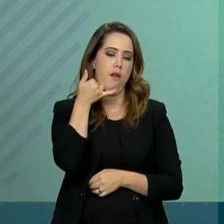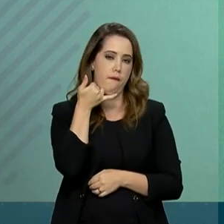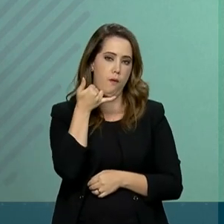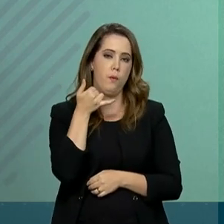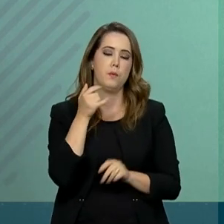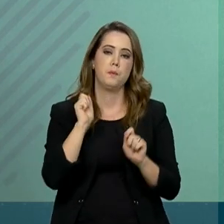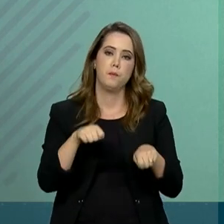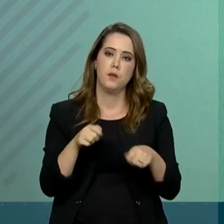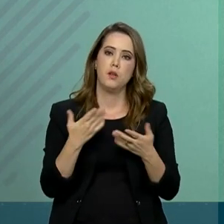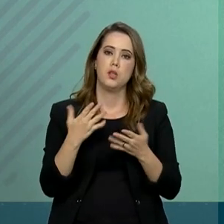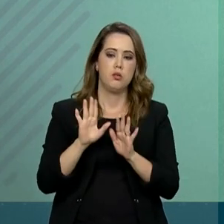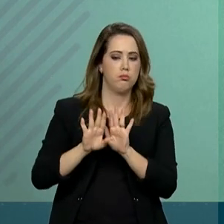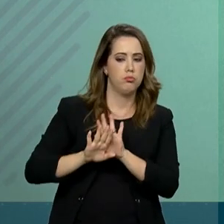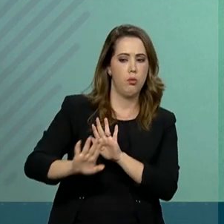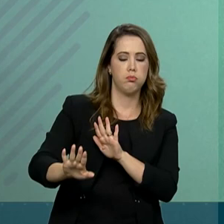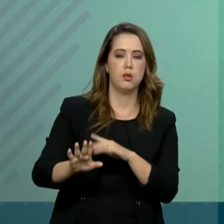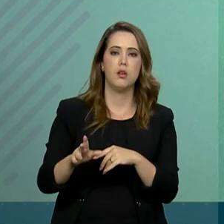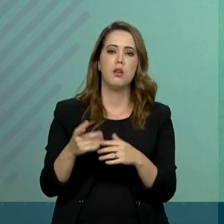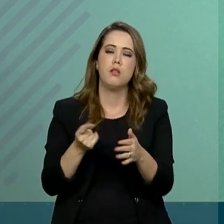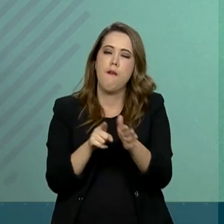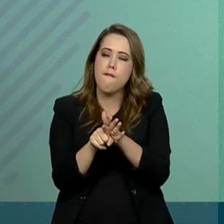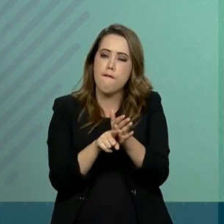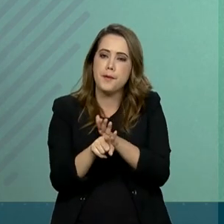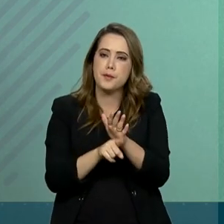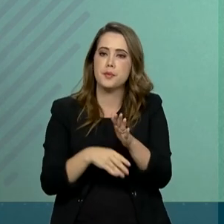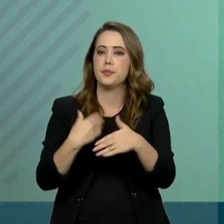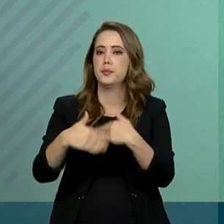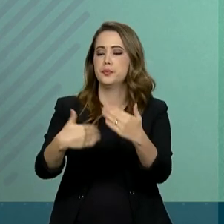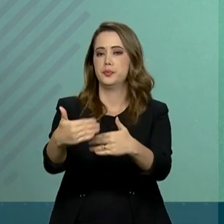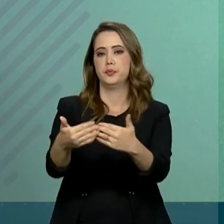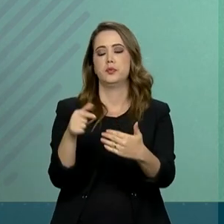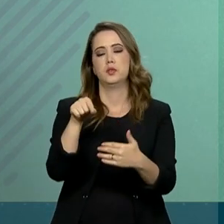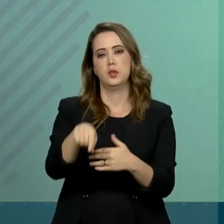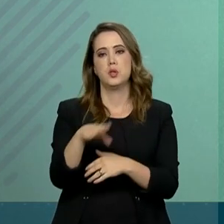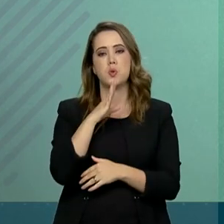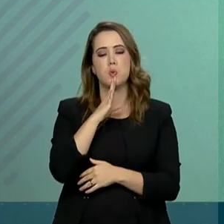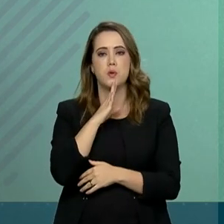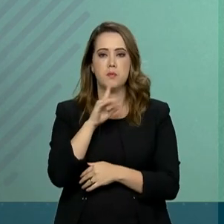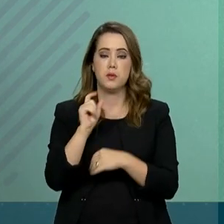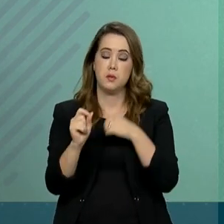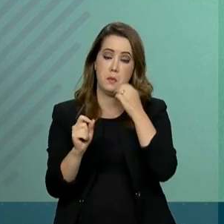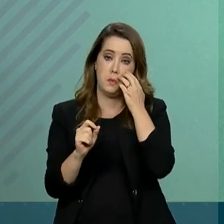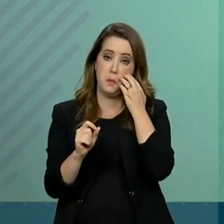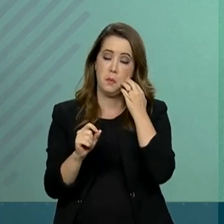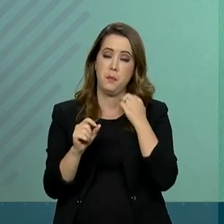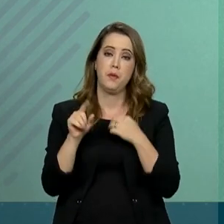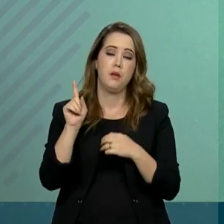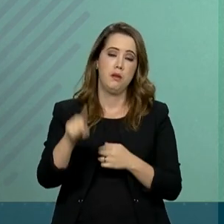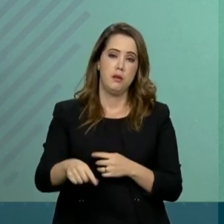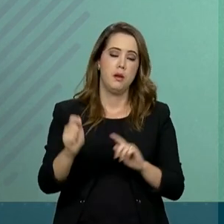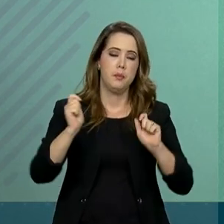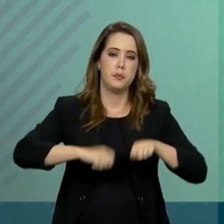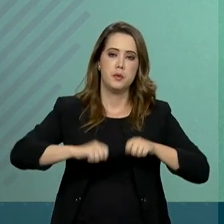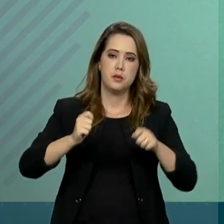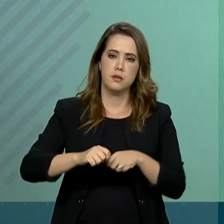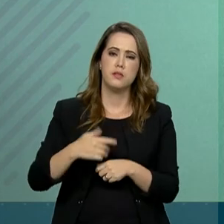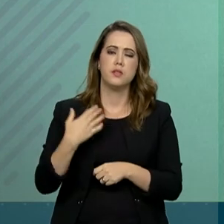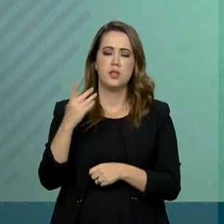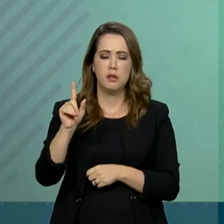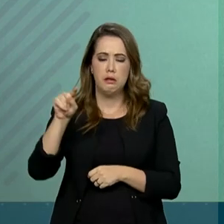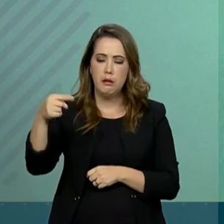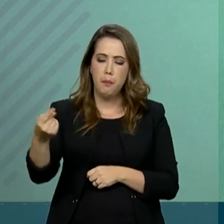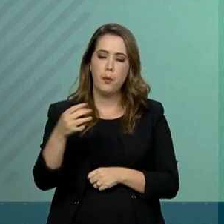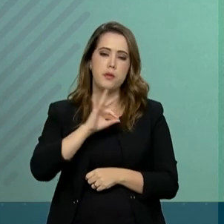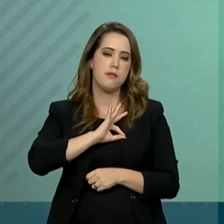investigações prossegue a partir dessa informação desse conhecimento e muito provavelmente em breve a